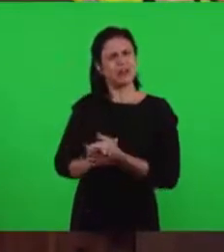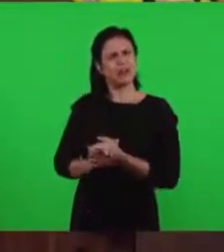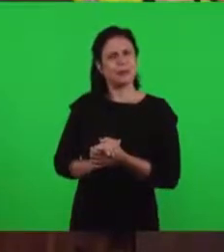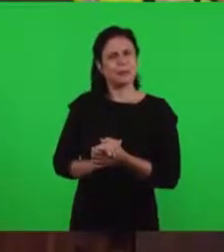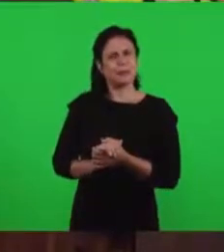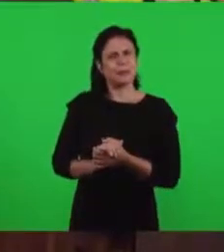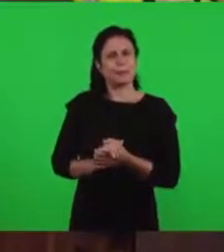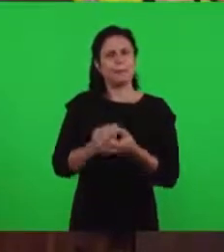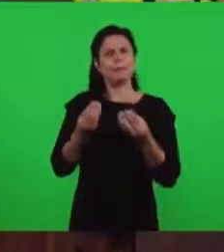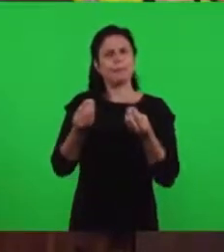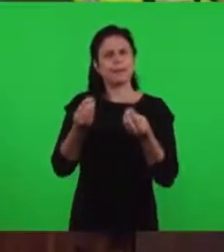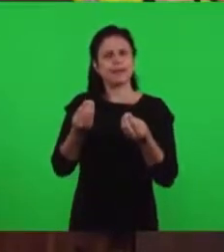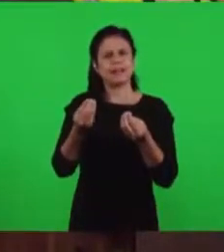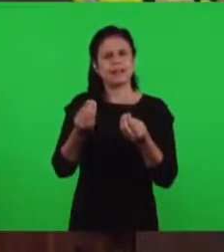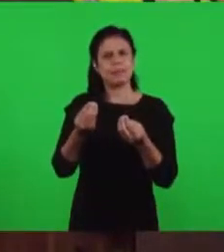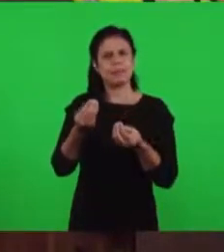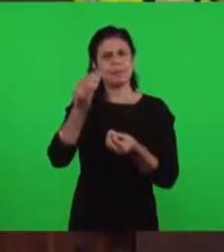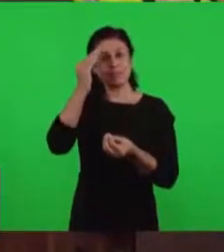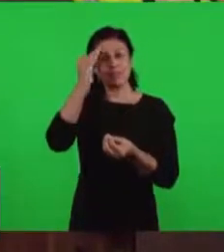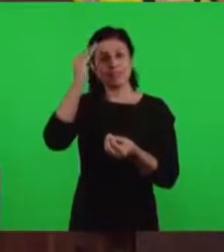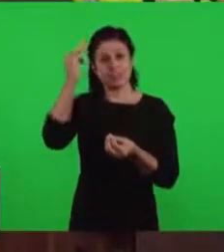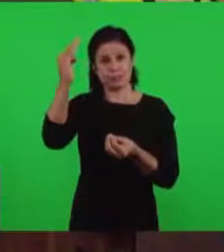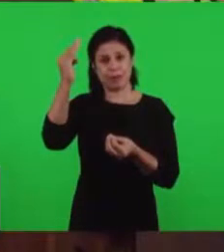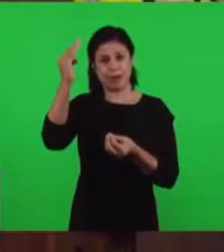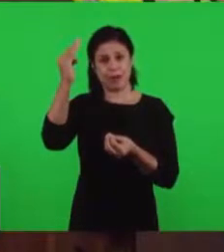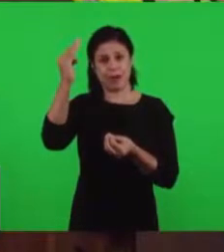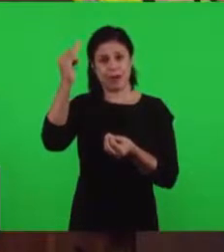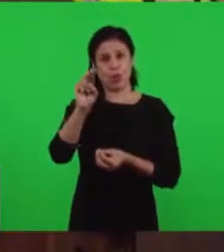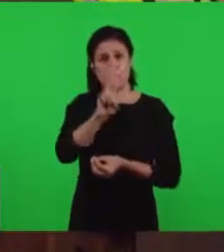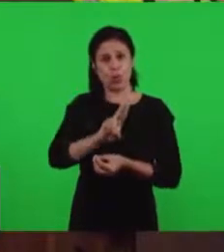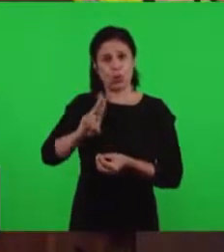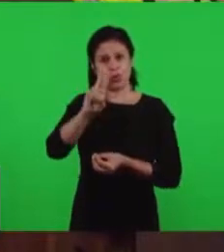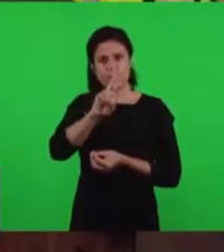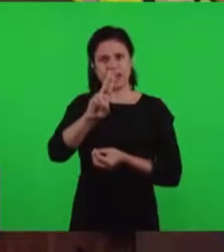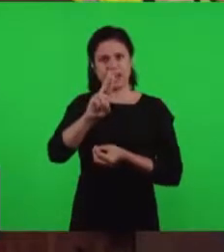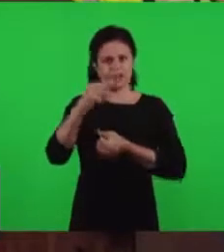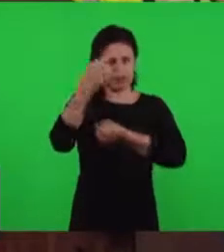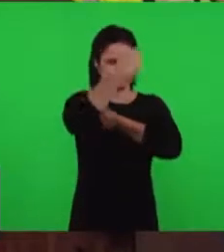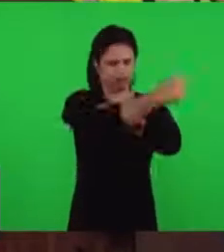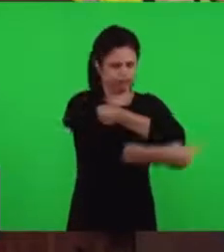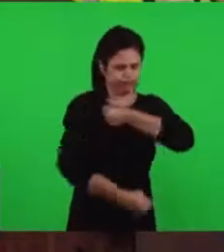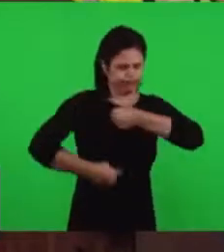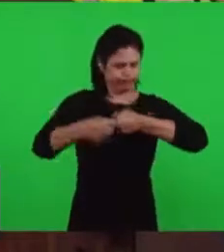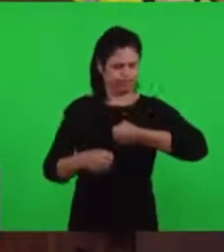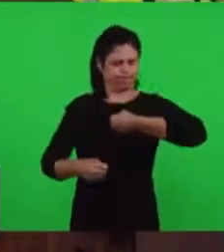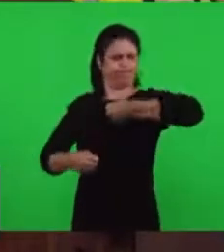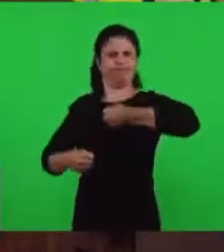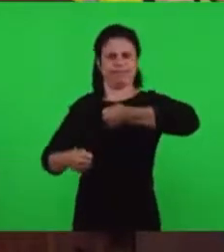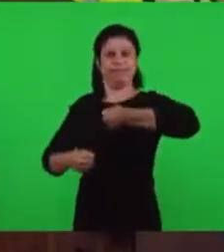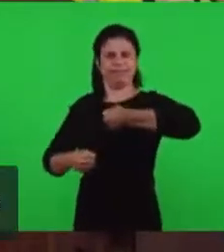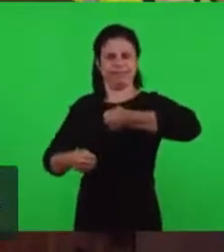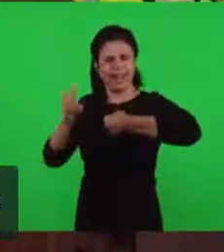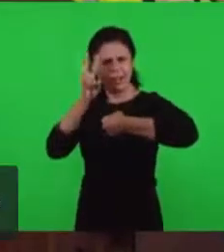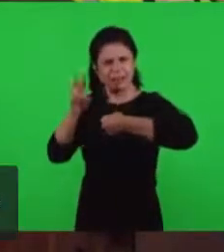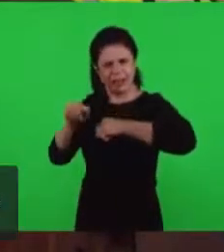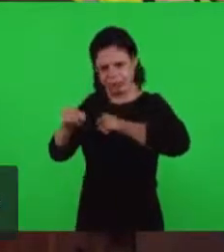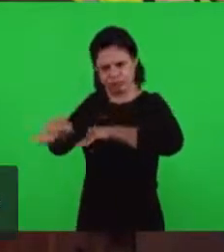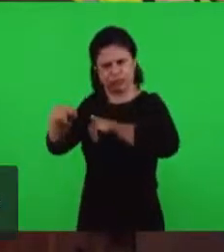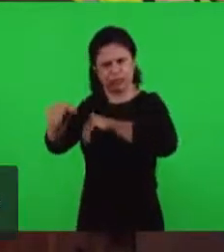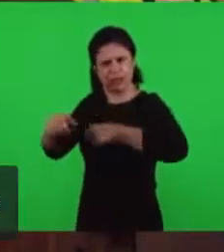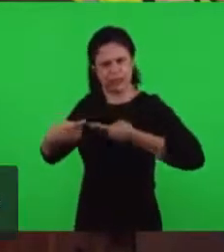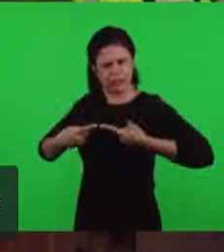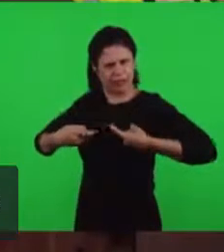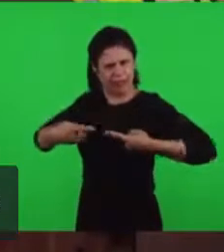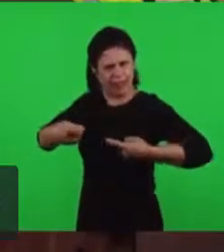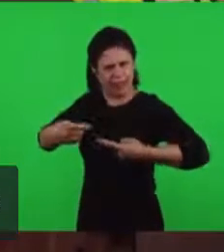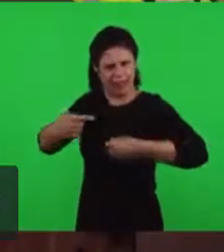era um elemento usado nas batalhas para defesa para o ataque então o latão é se essa